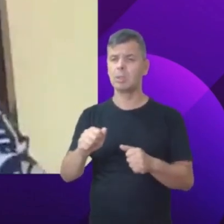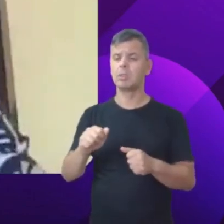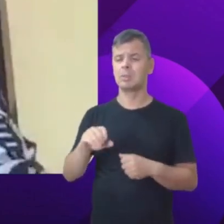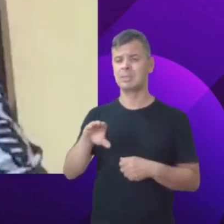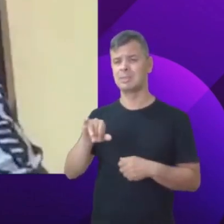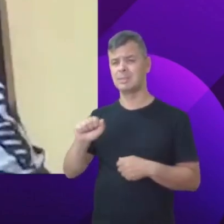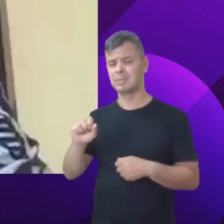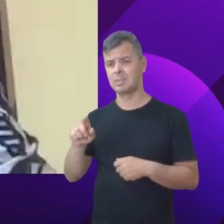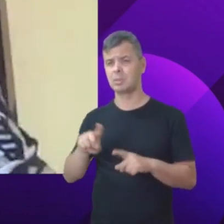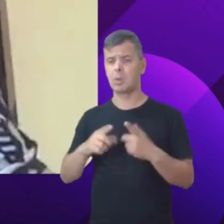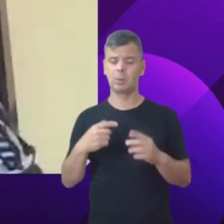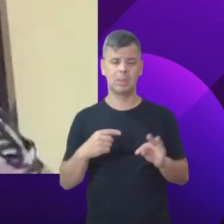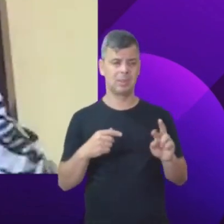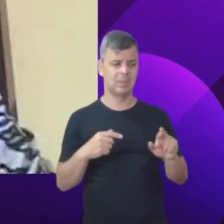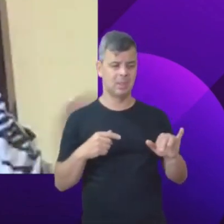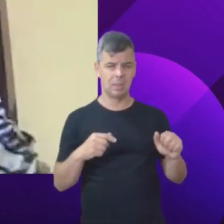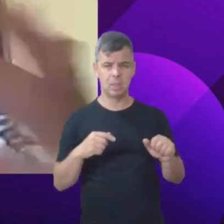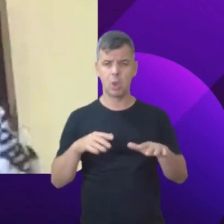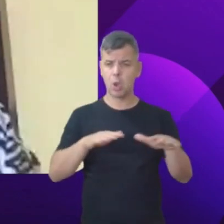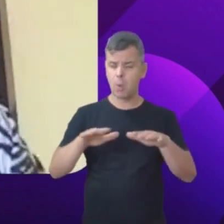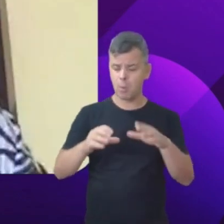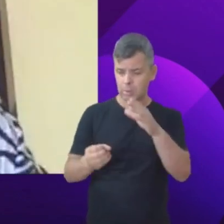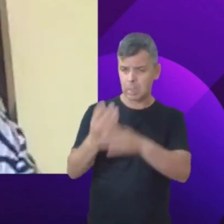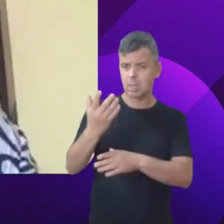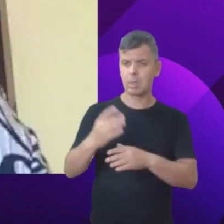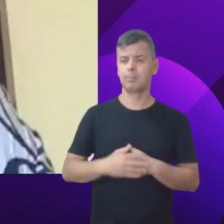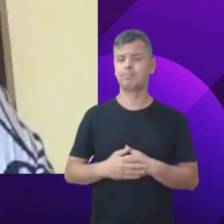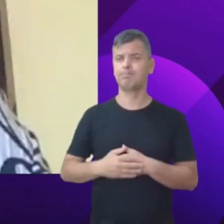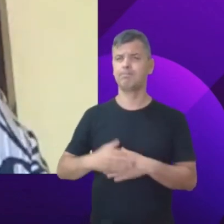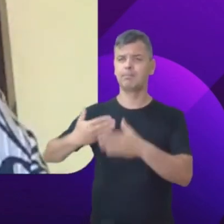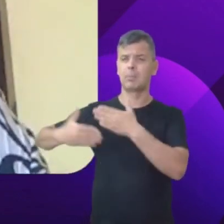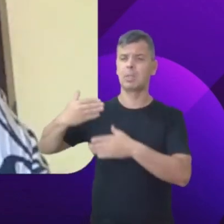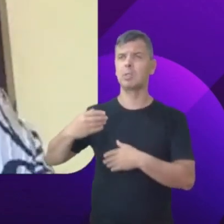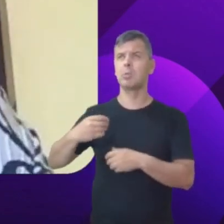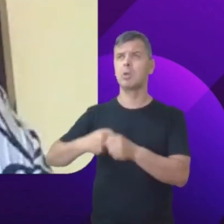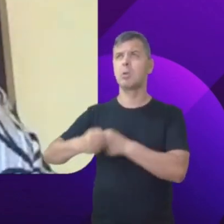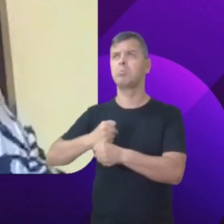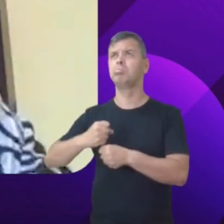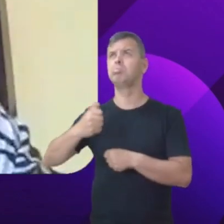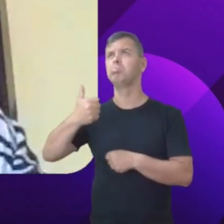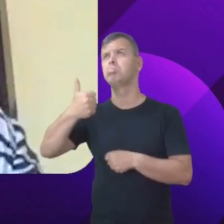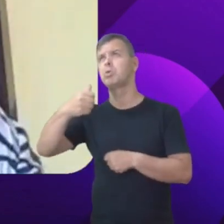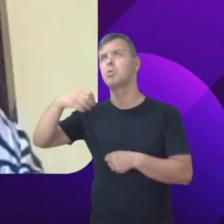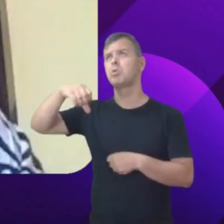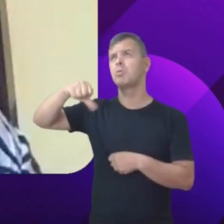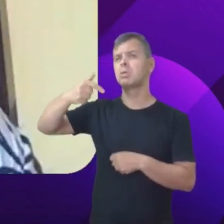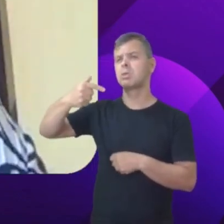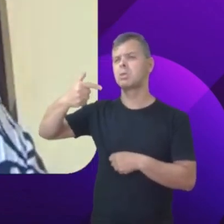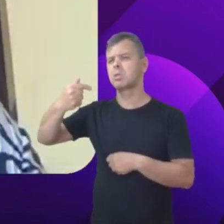trans, né? Então, o movimento surge ali na década de 70, mais ou menos ali